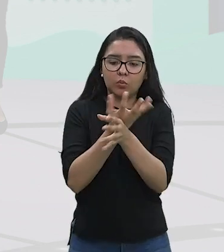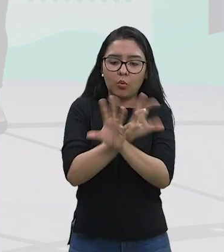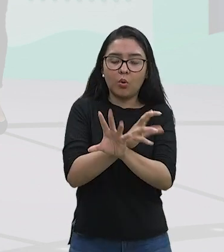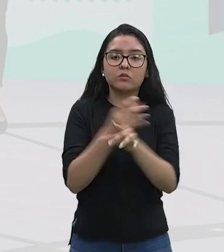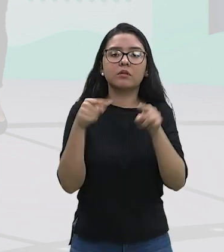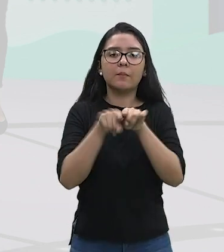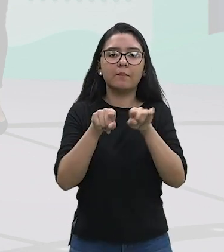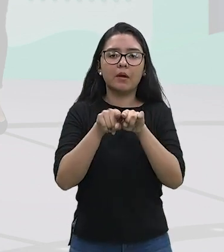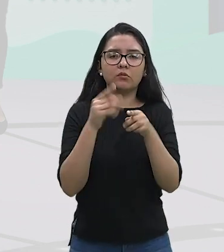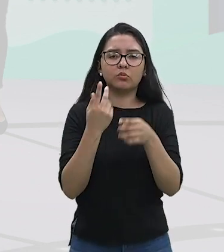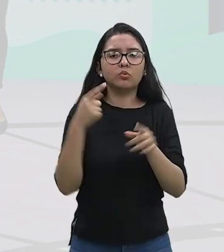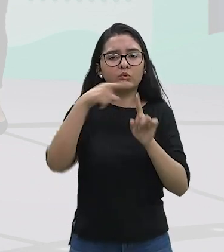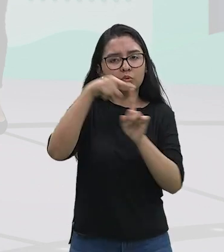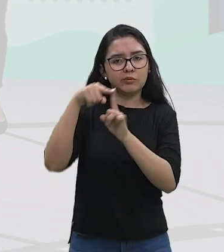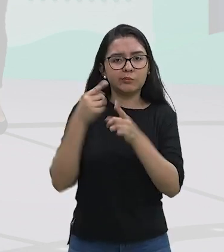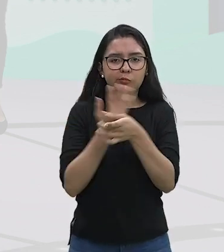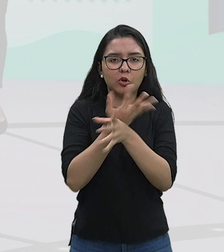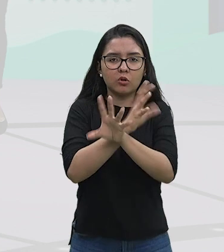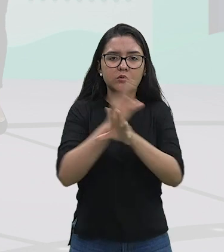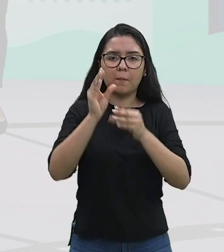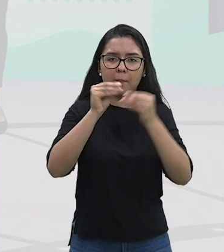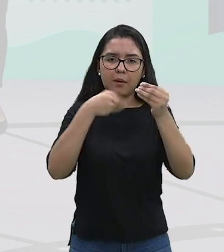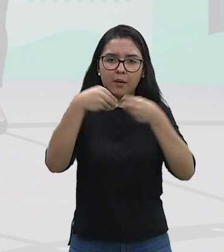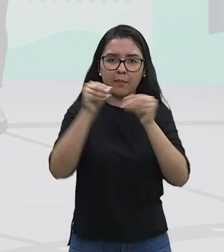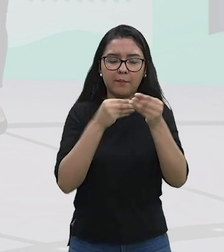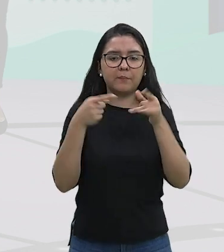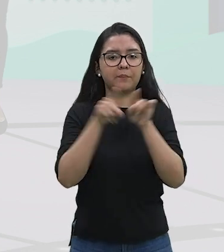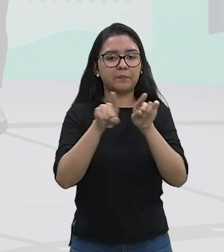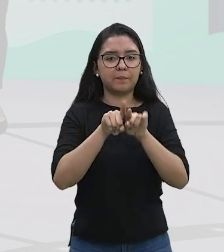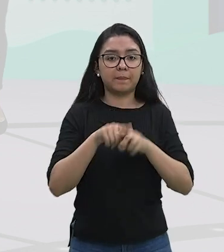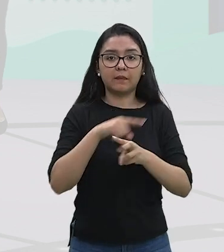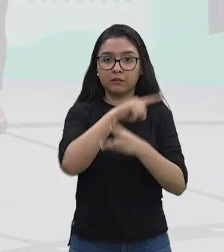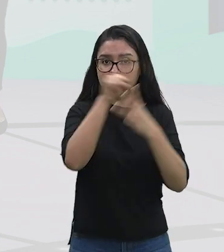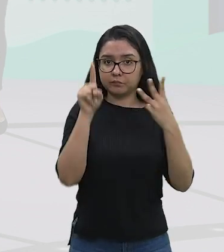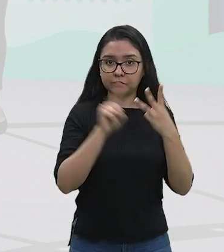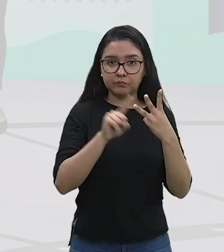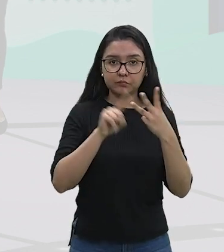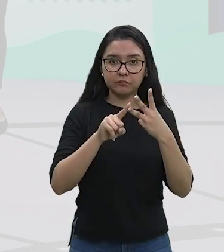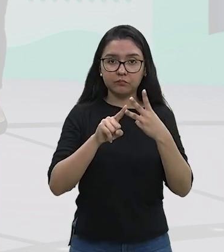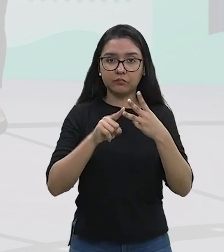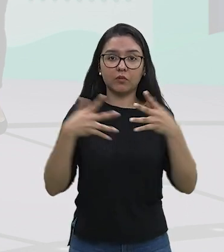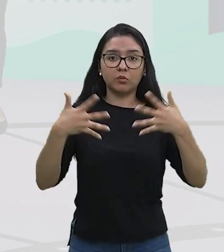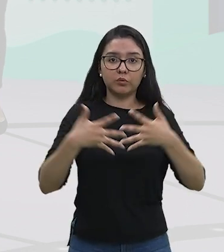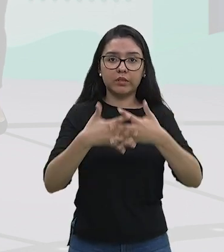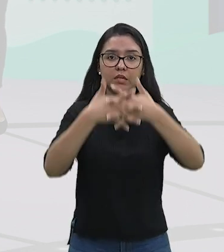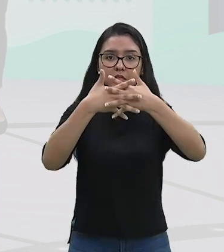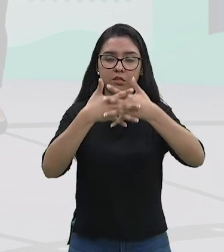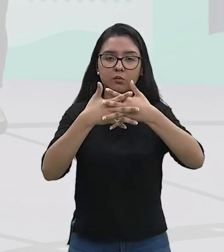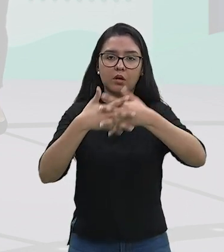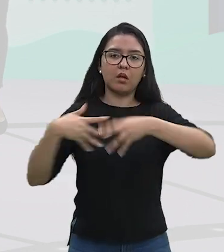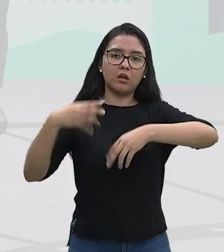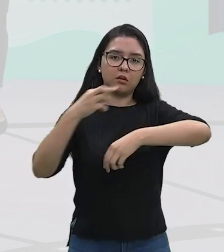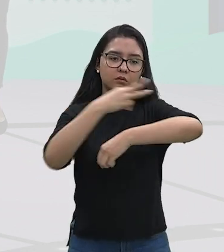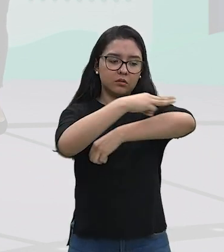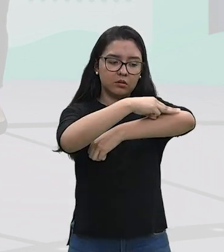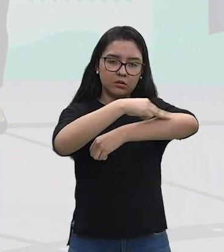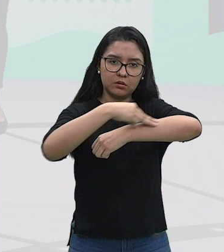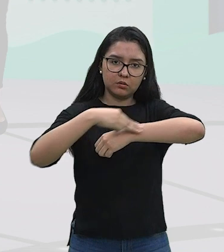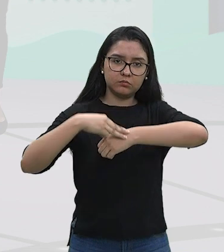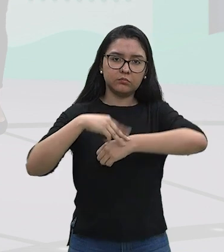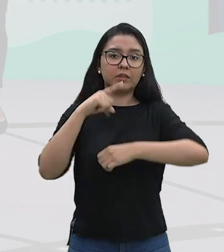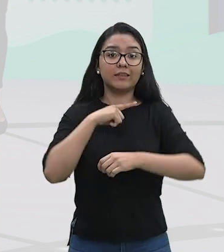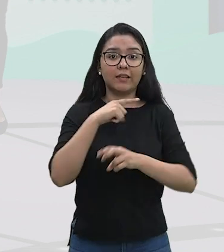formados por esse tecido conjuntivo. Temos ainda o tecido muscular. Ele vai estar aí dividido em 3 tipos